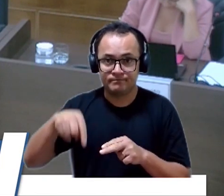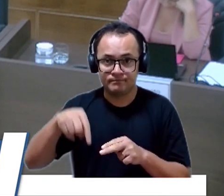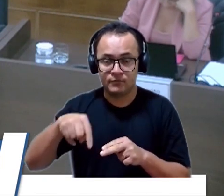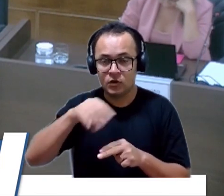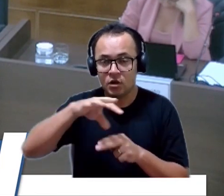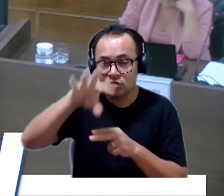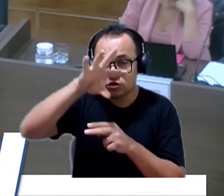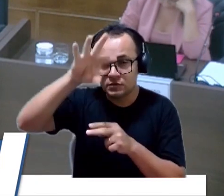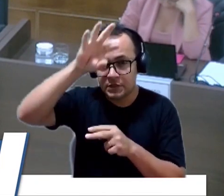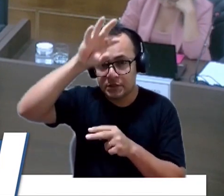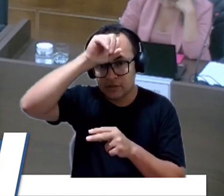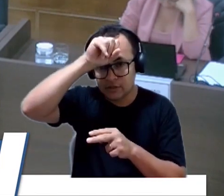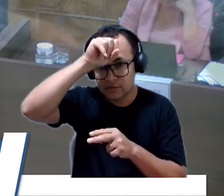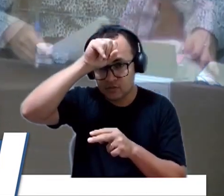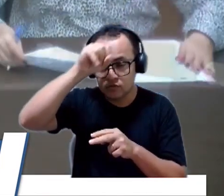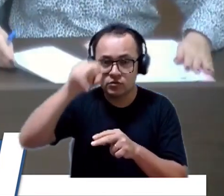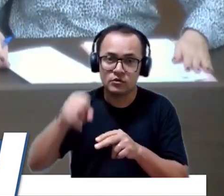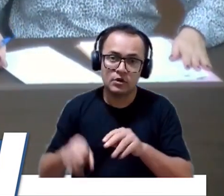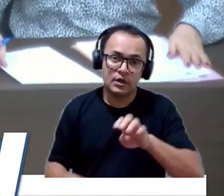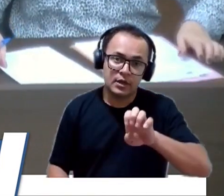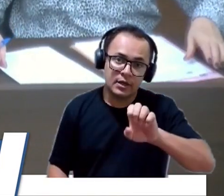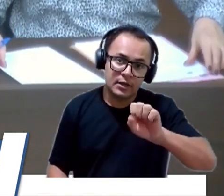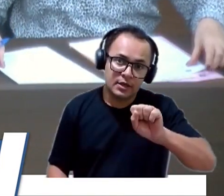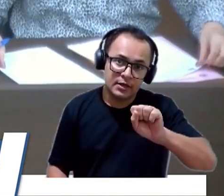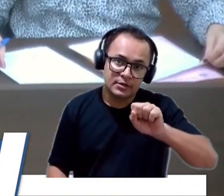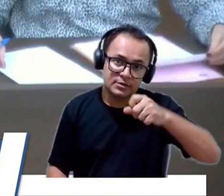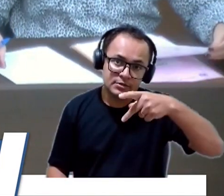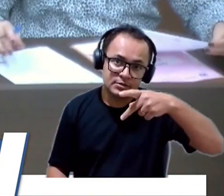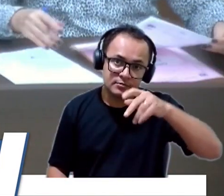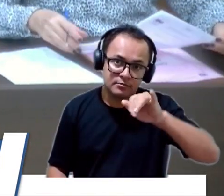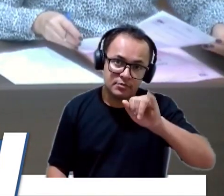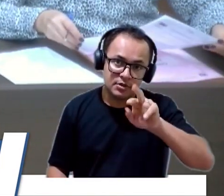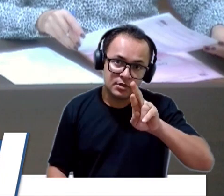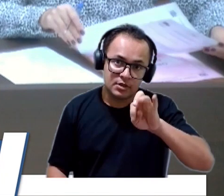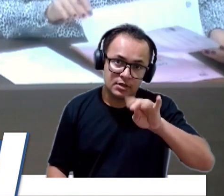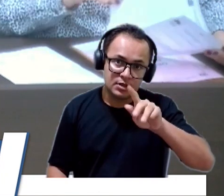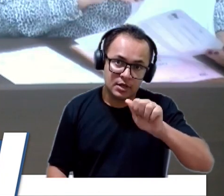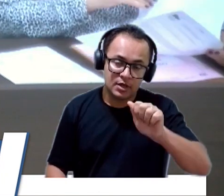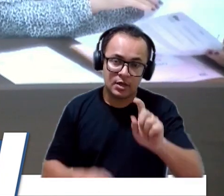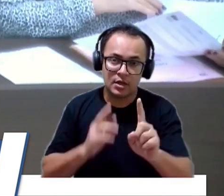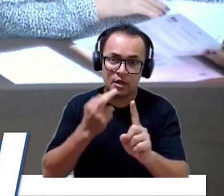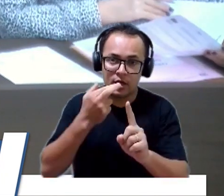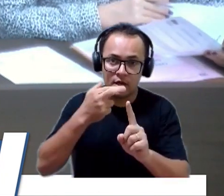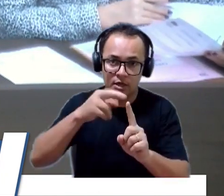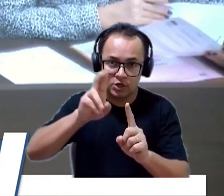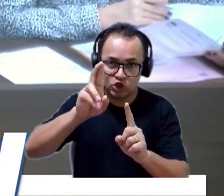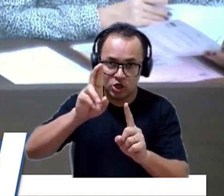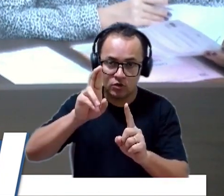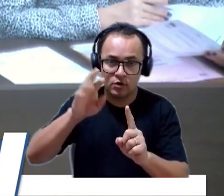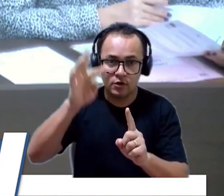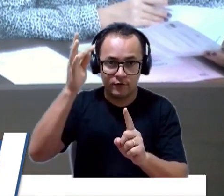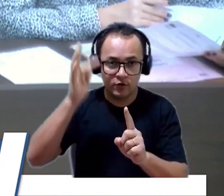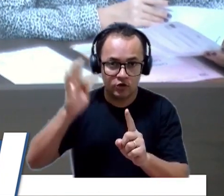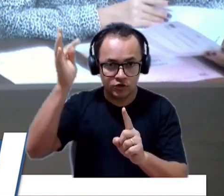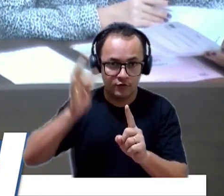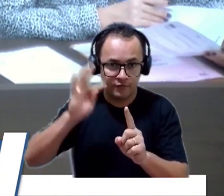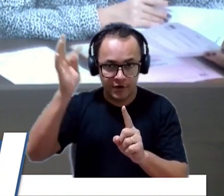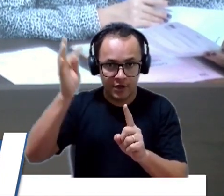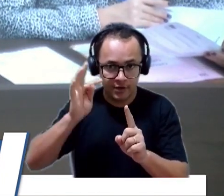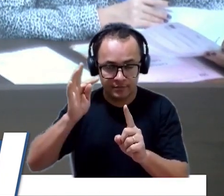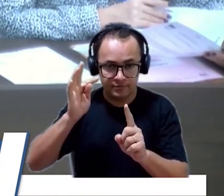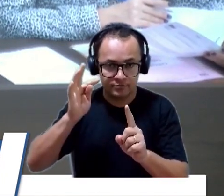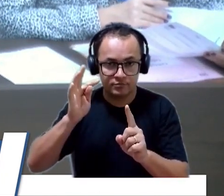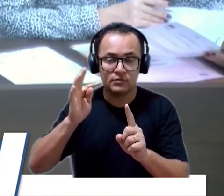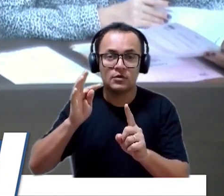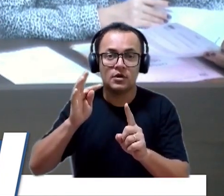Espiritismo ou doutrina espírita é uma doutrina religiosa e filosófica, codificada, ou seja,